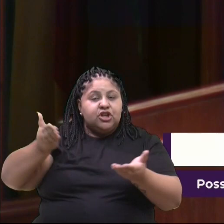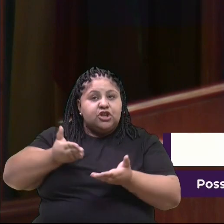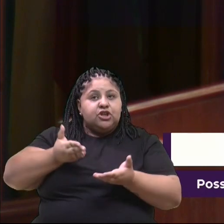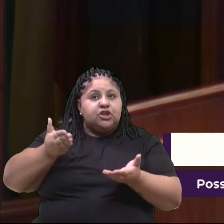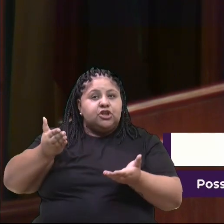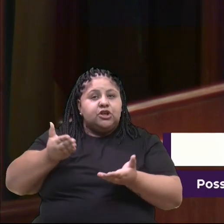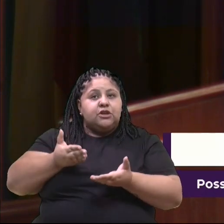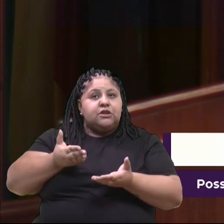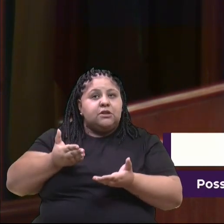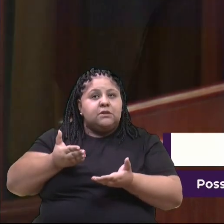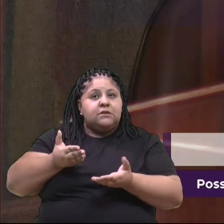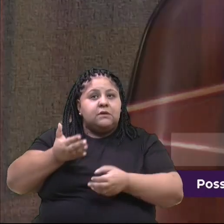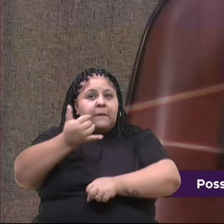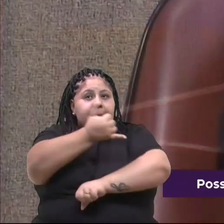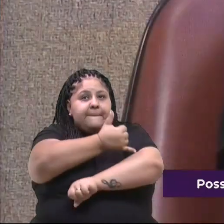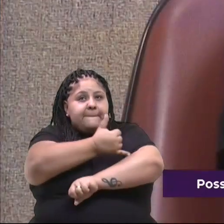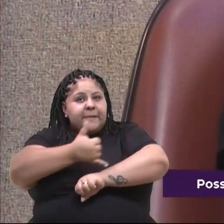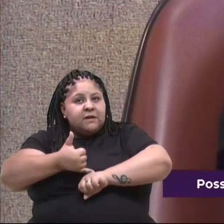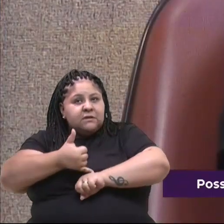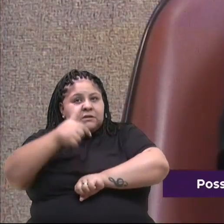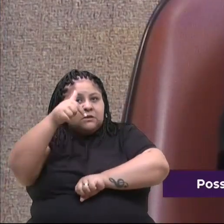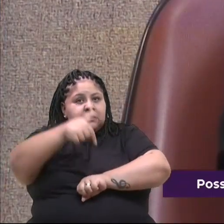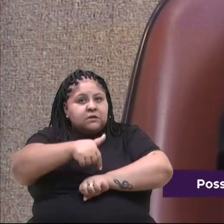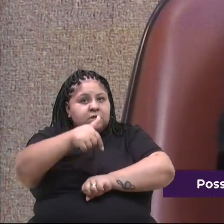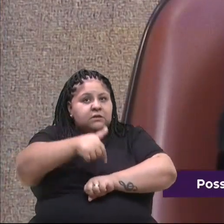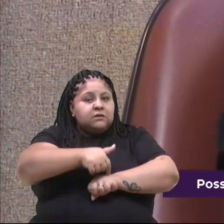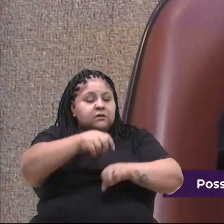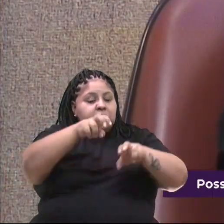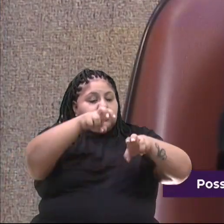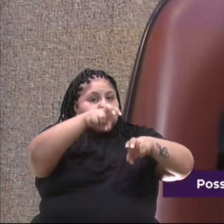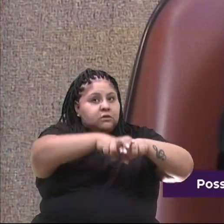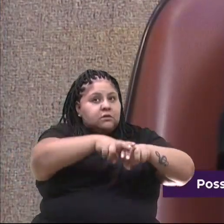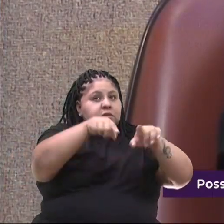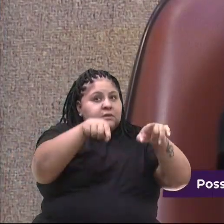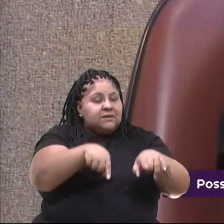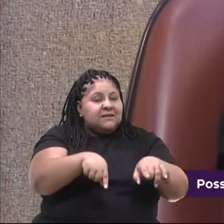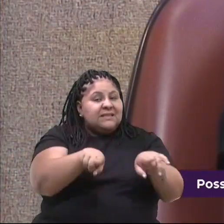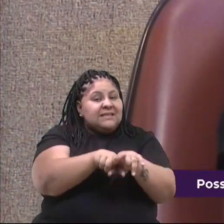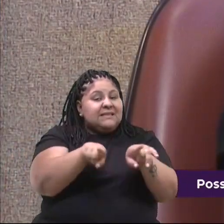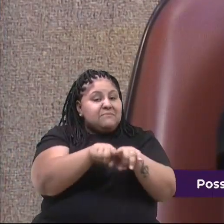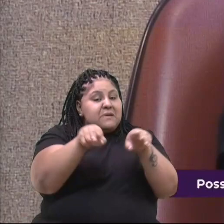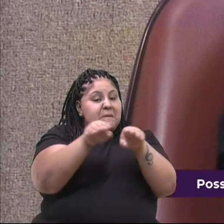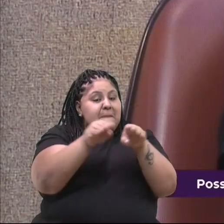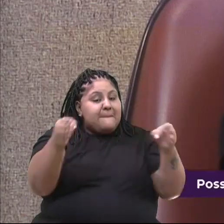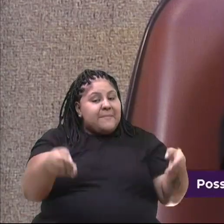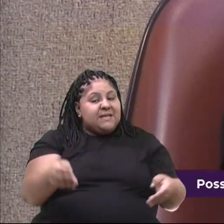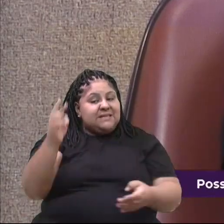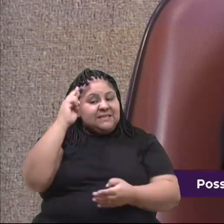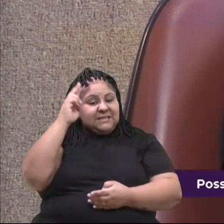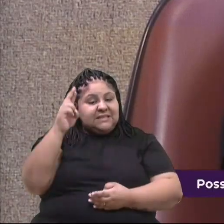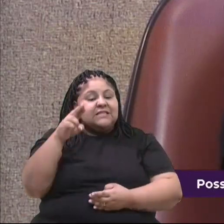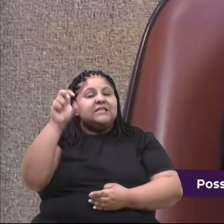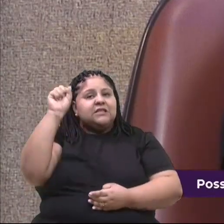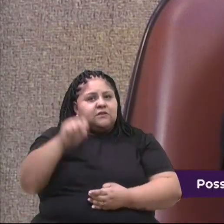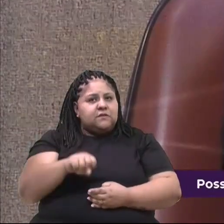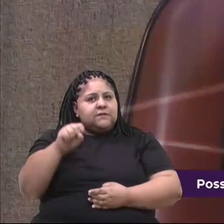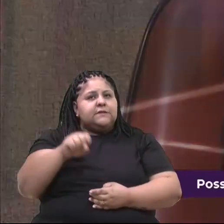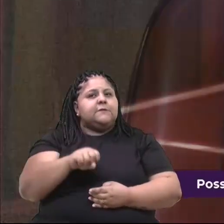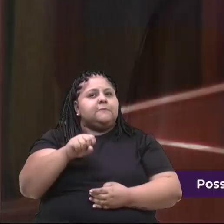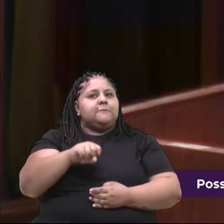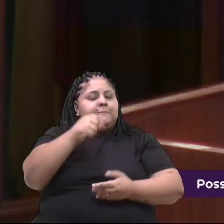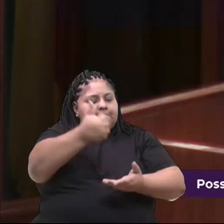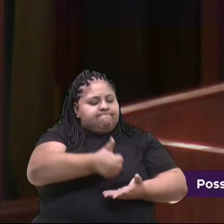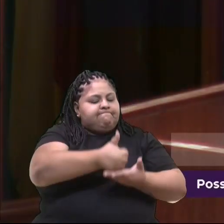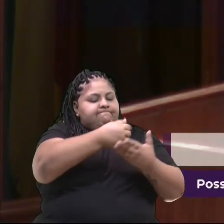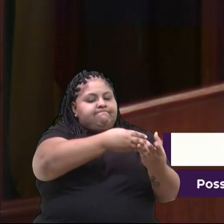passou por este lugar, que já esteve também na mesa diretora, e eu tenho certeza que vão contribuir muito